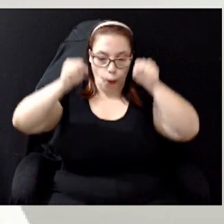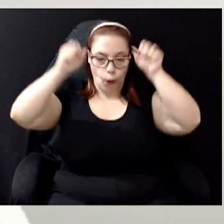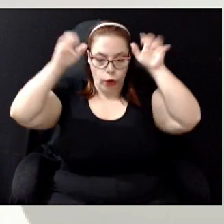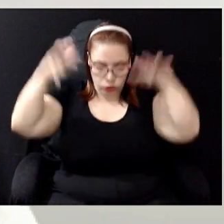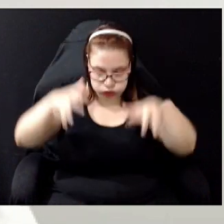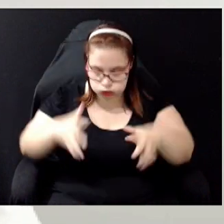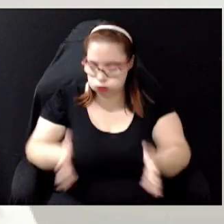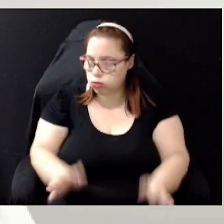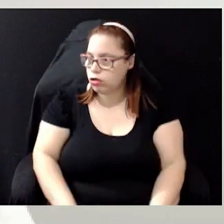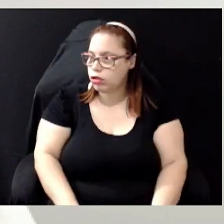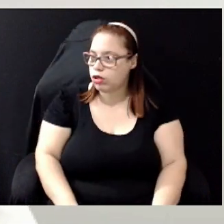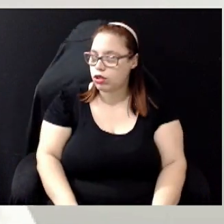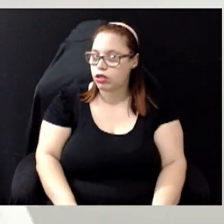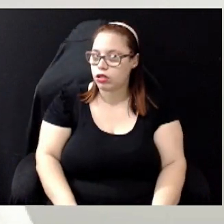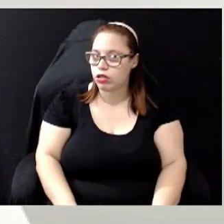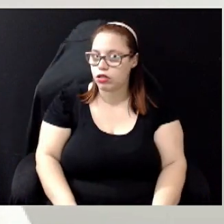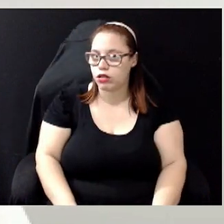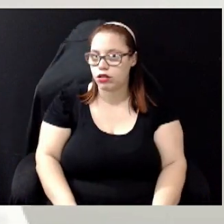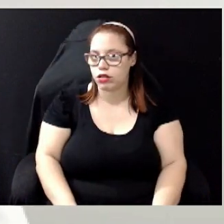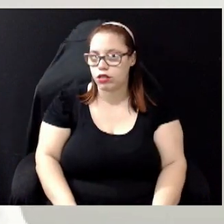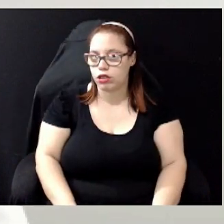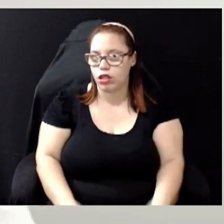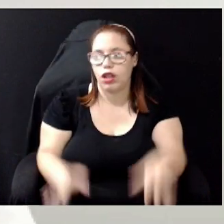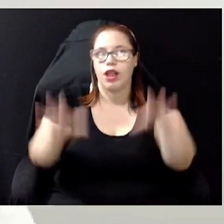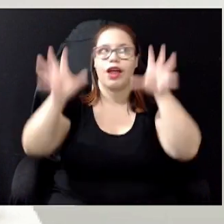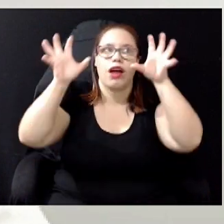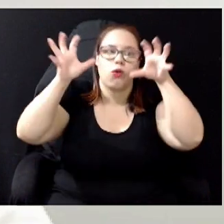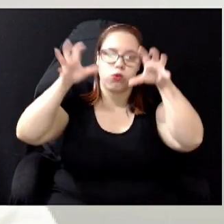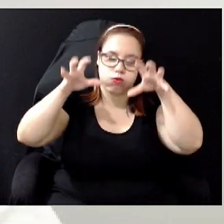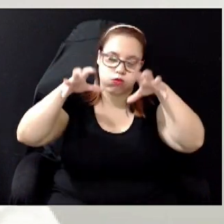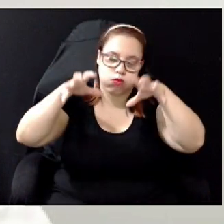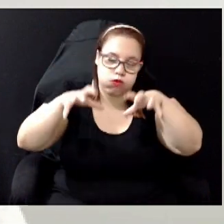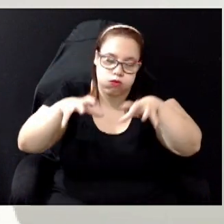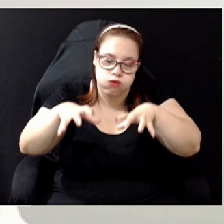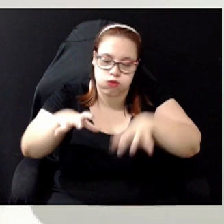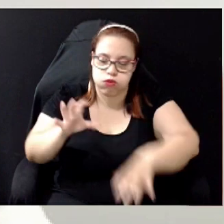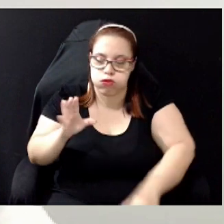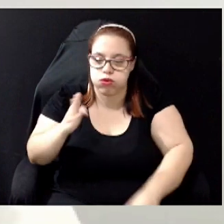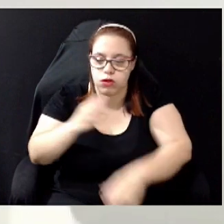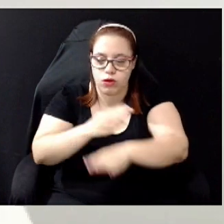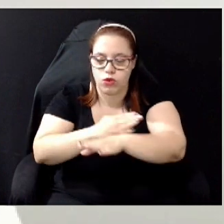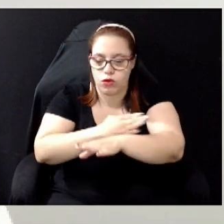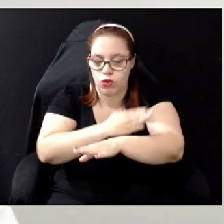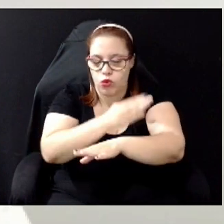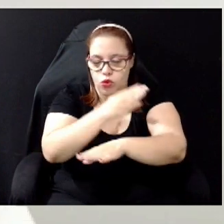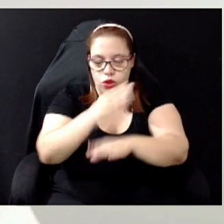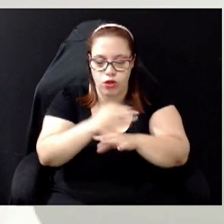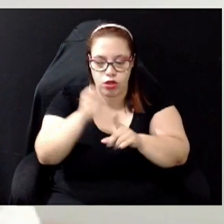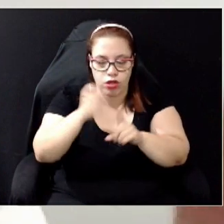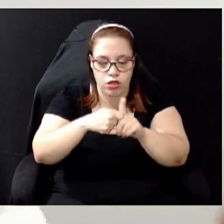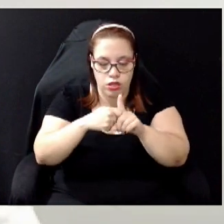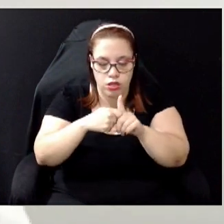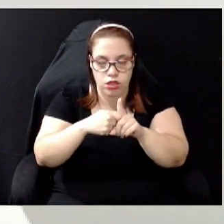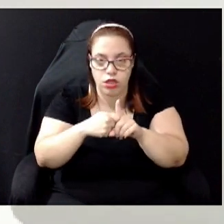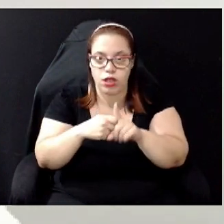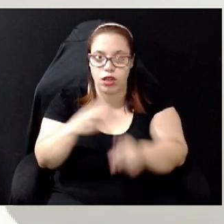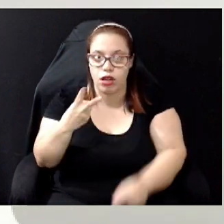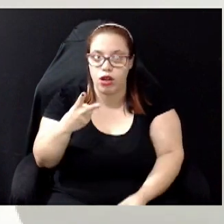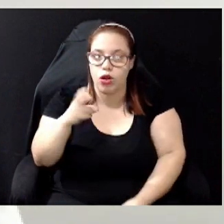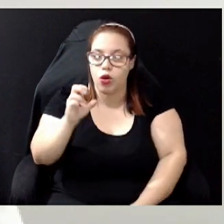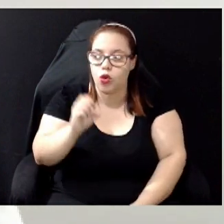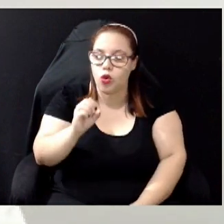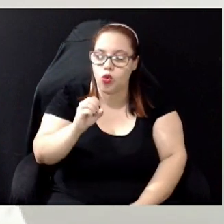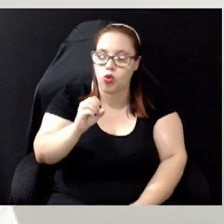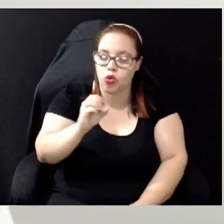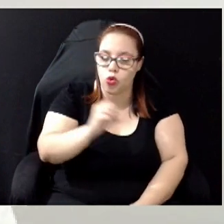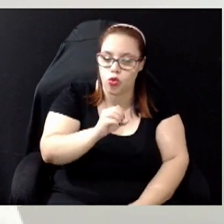E não é, como você bem disse, não é uma chuva perene, não é uma chuva que ela acontece no decorrer do mês. A média mensal antigamente era